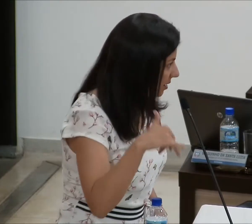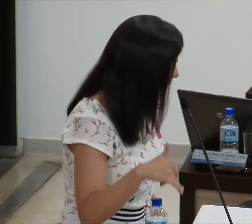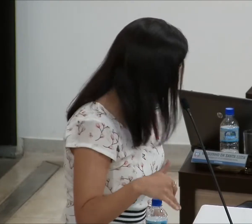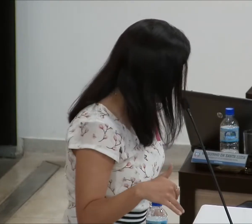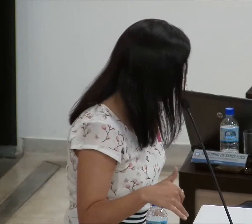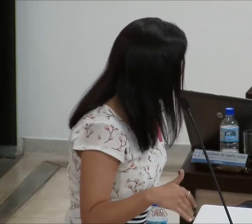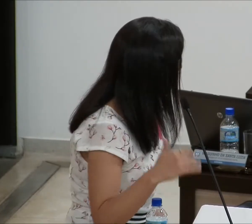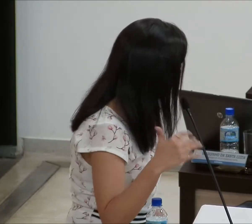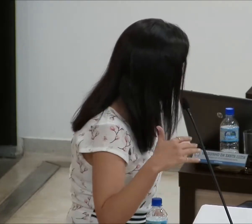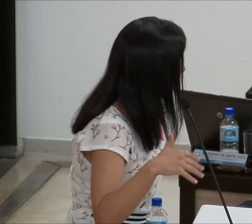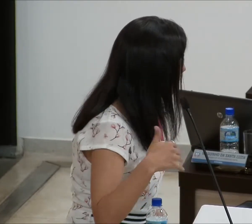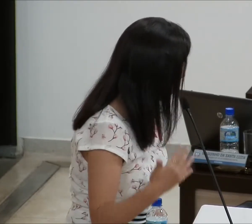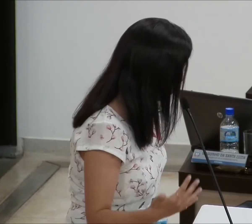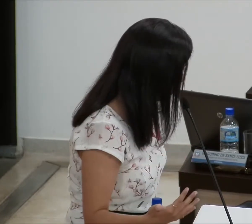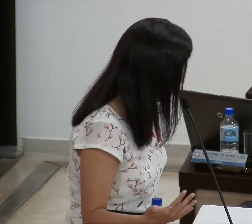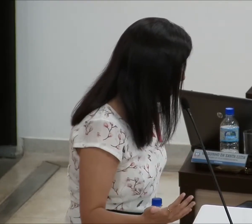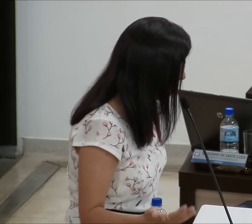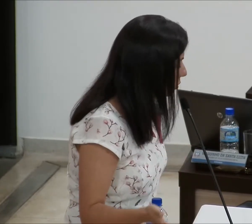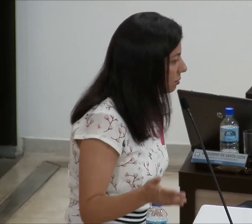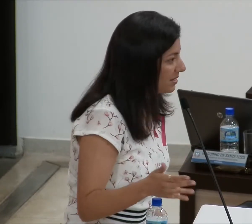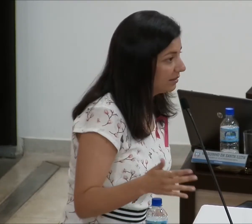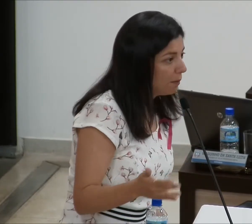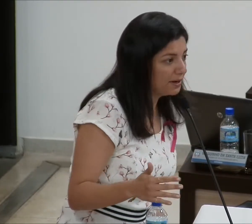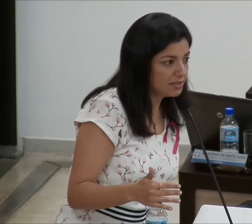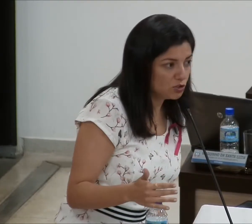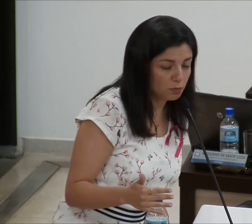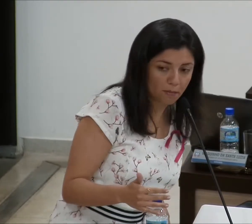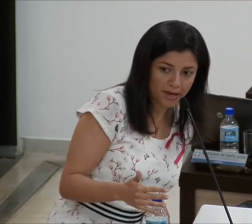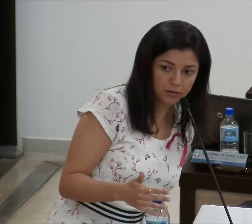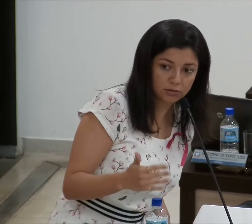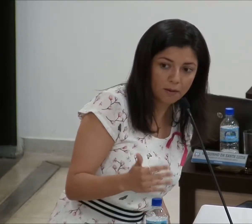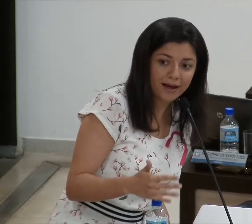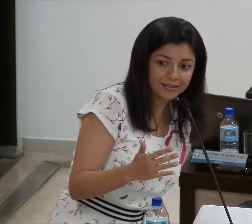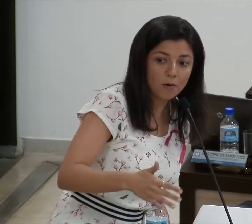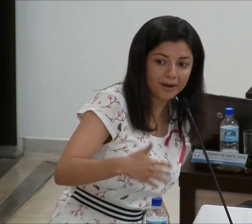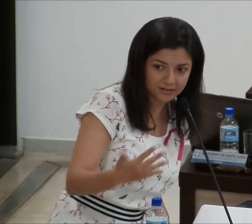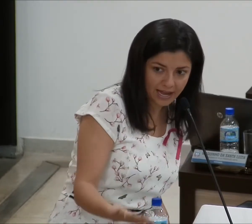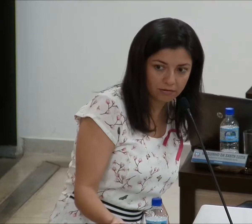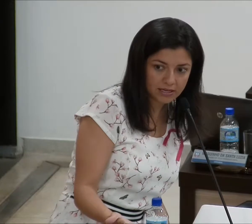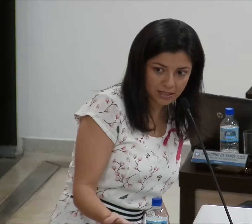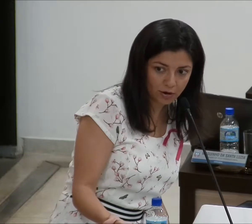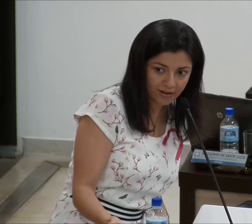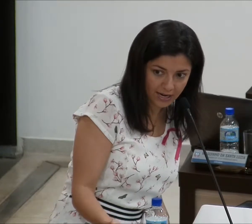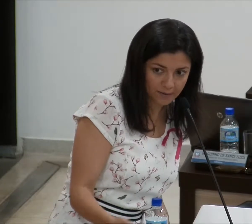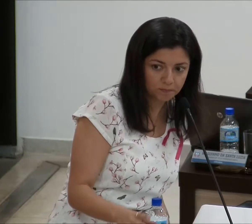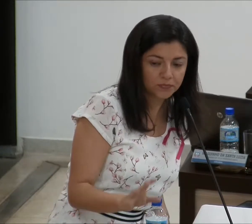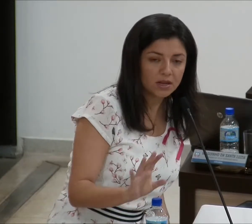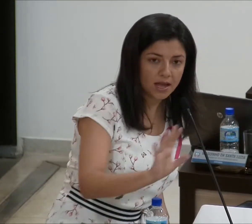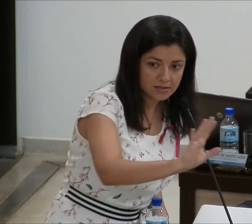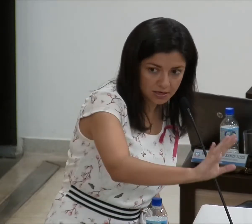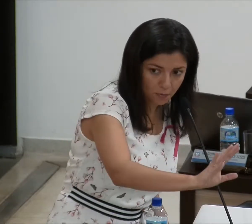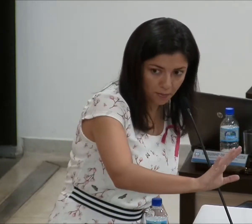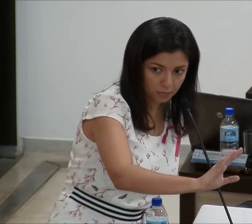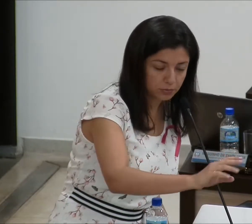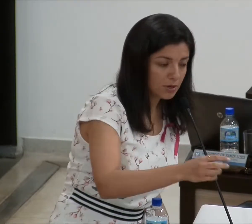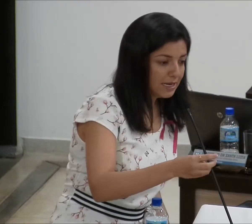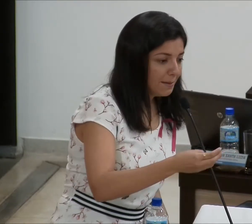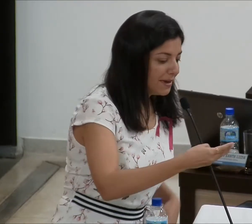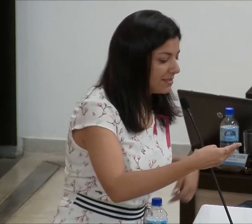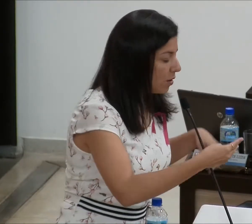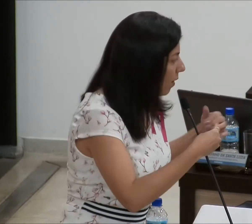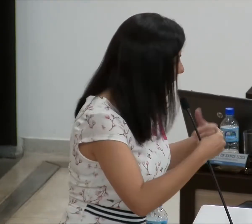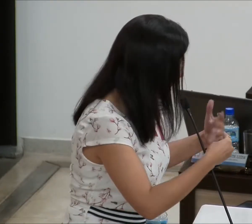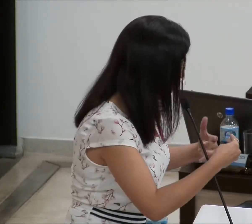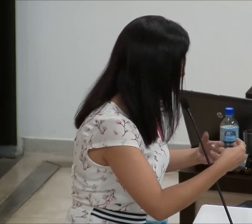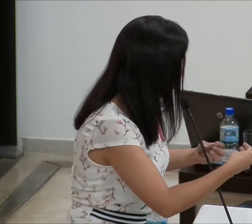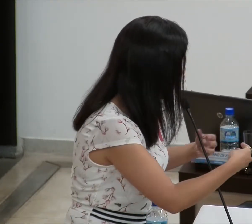lá atrás, colocaram alguns pontos, mas até o presente momento não bateu o martelo nessa nova lei. Esse é um ponto.